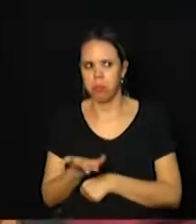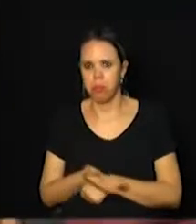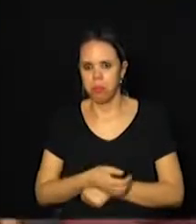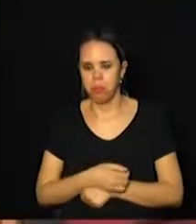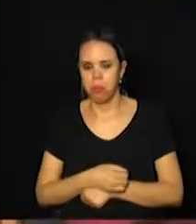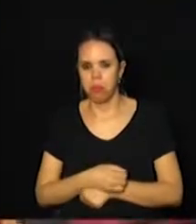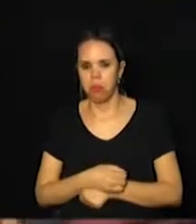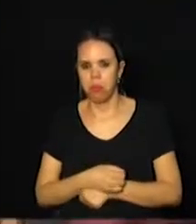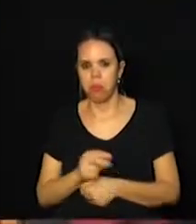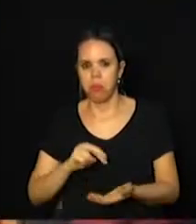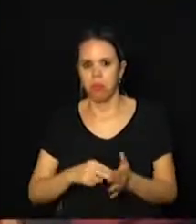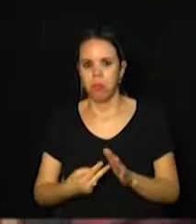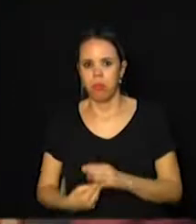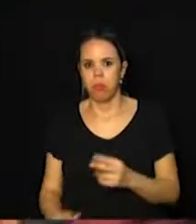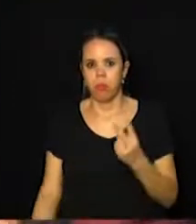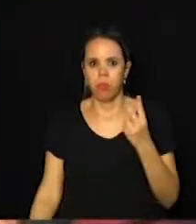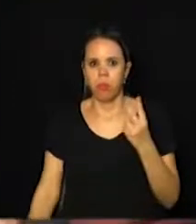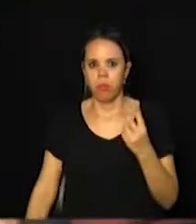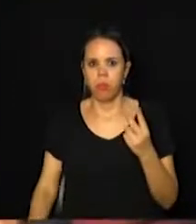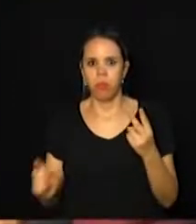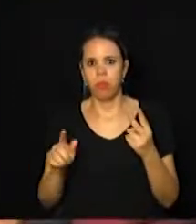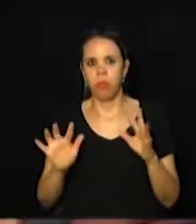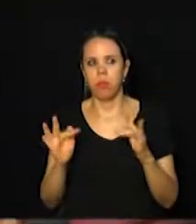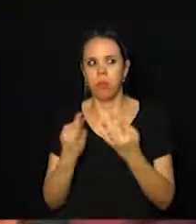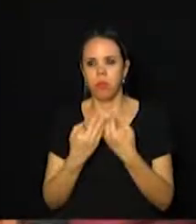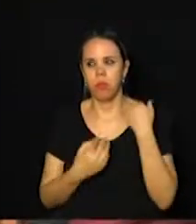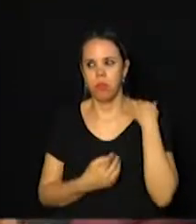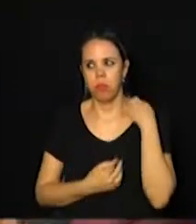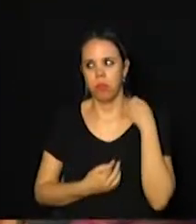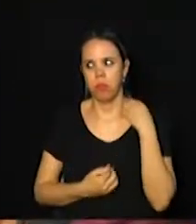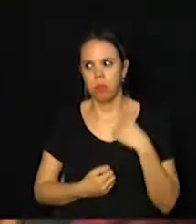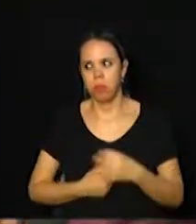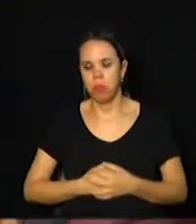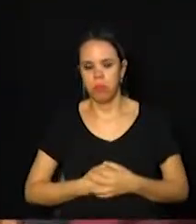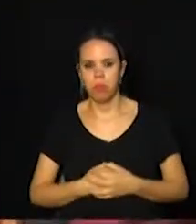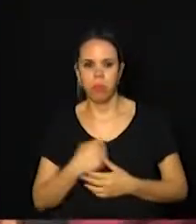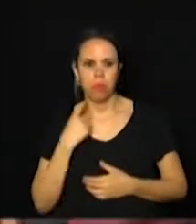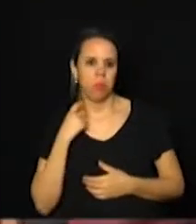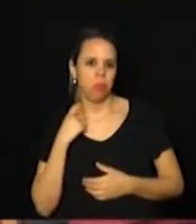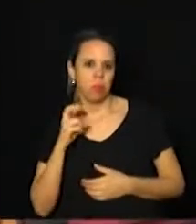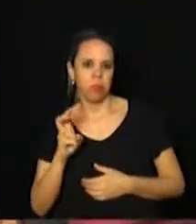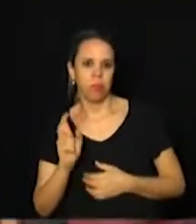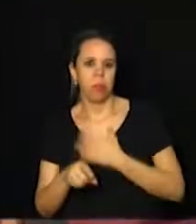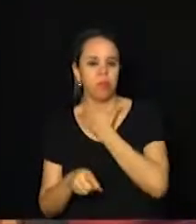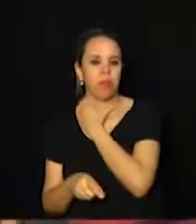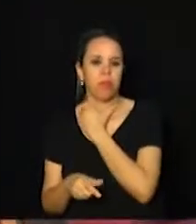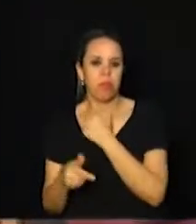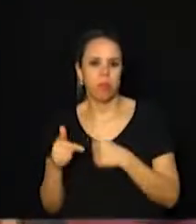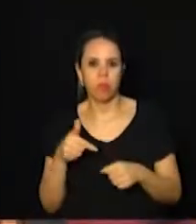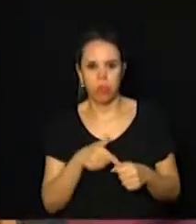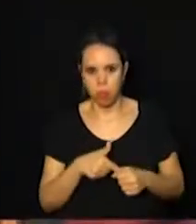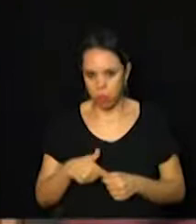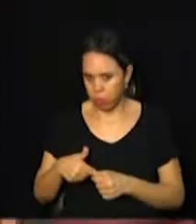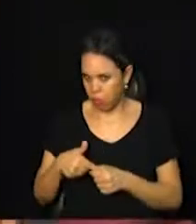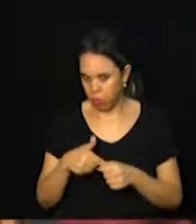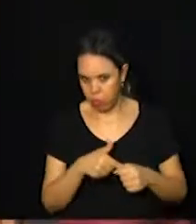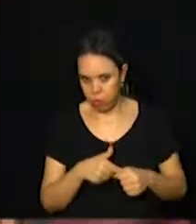Campinas Isso corresponde a duas mil famílias senhoras e senhores 15 mil frentistas